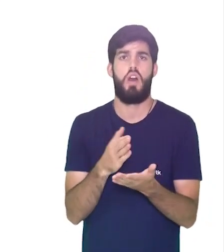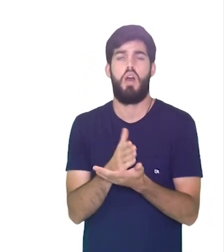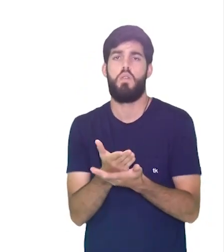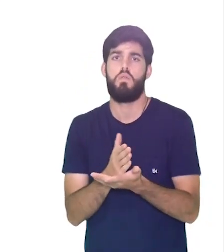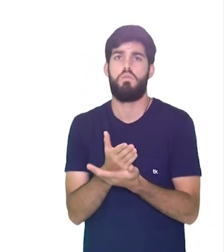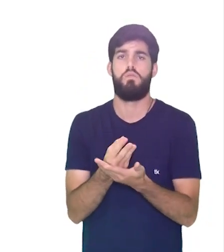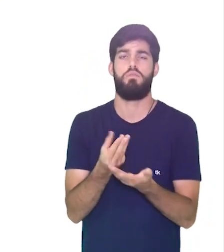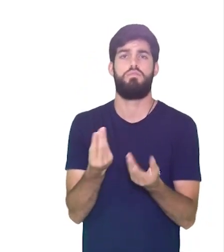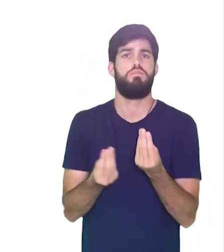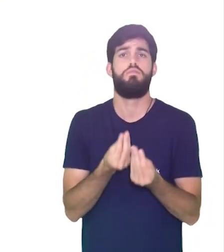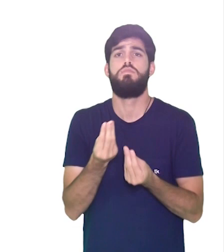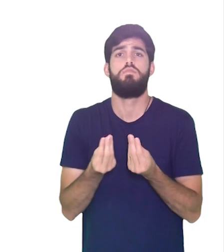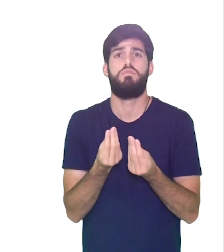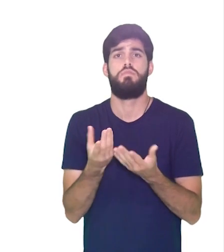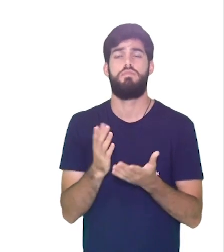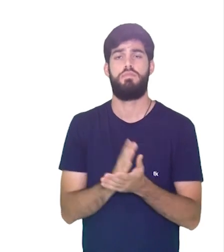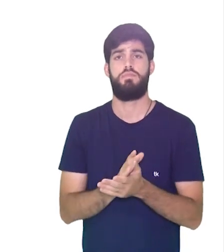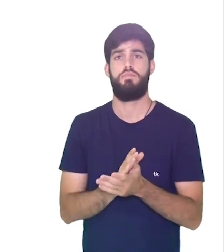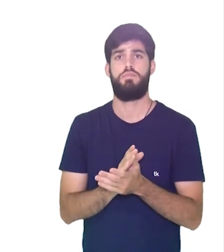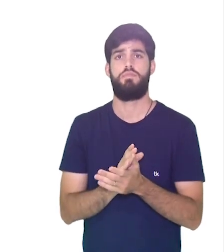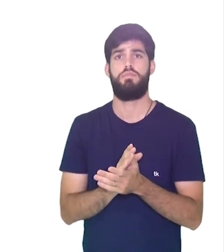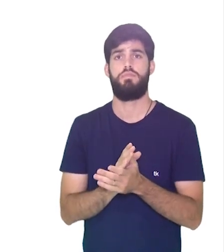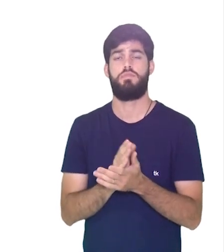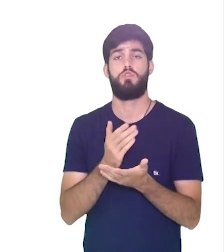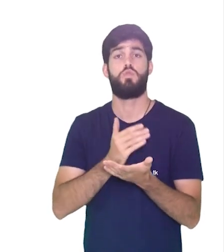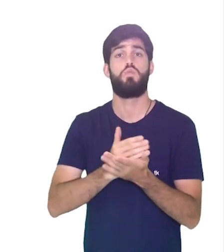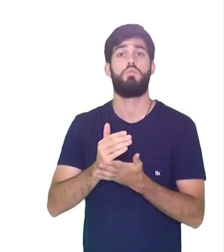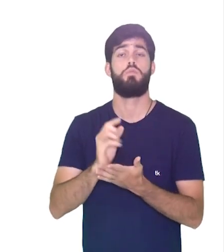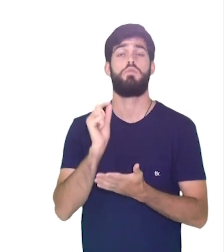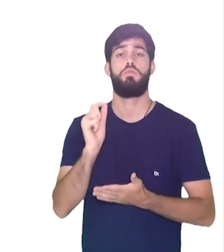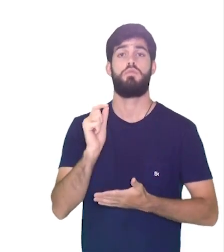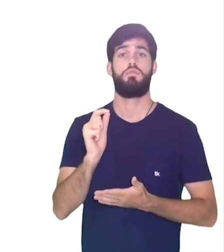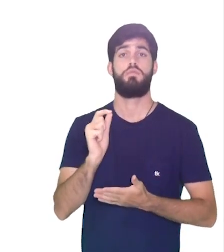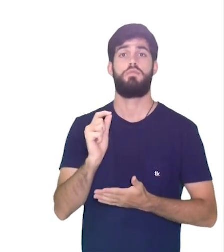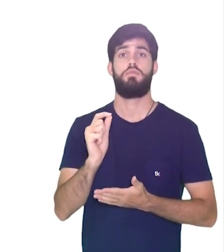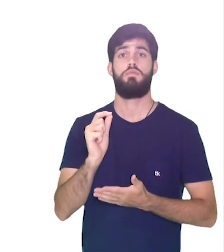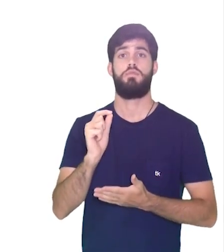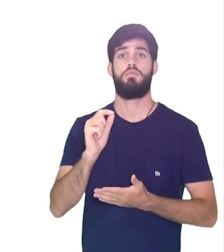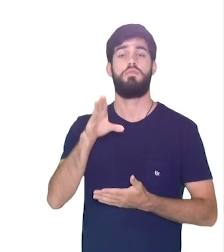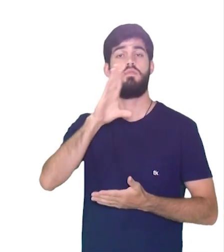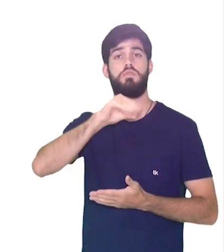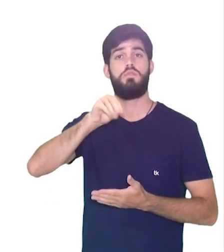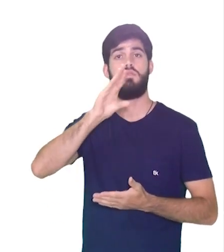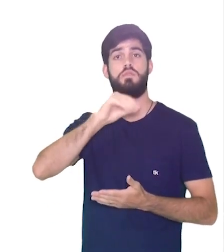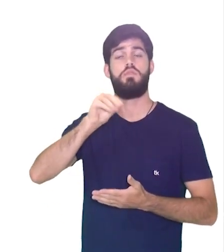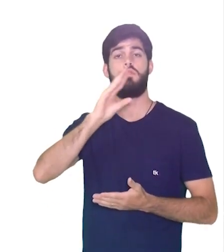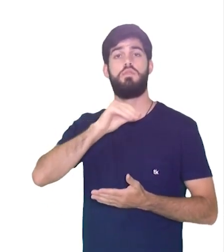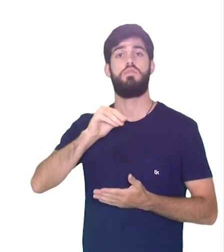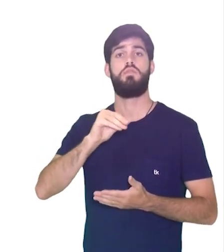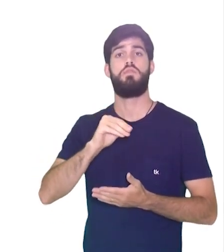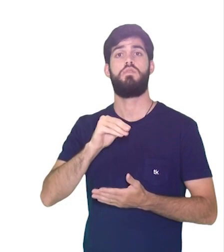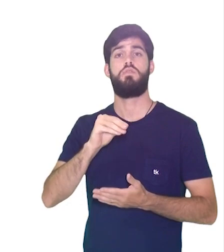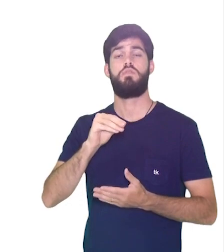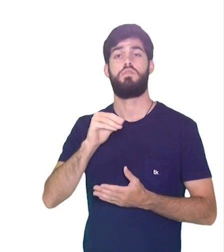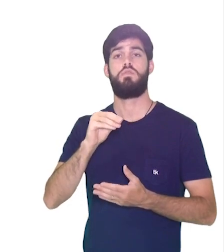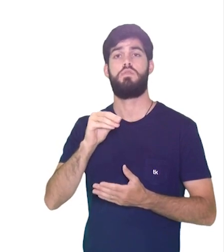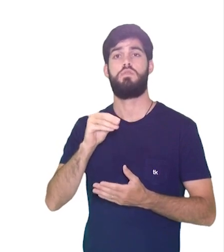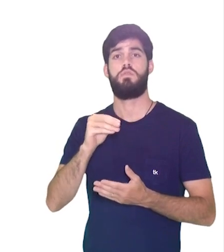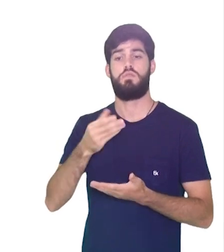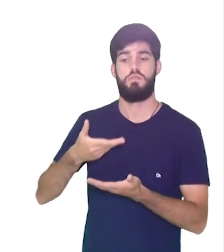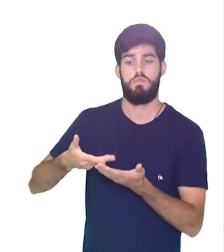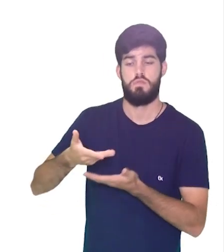Para a nossa questão aqui inicial, temos aí a oralidade como a forma